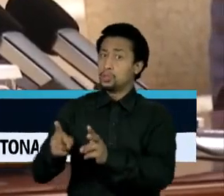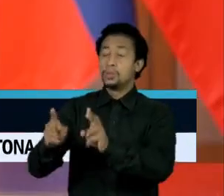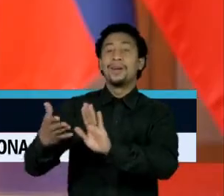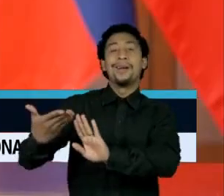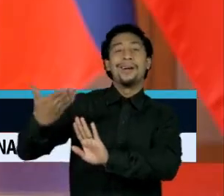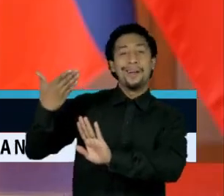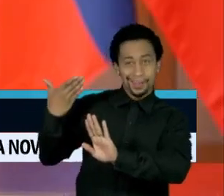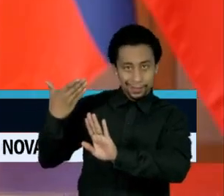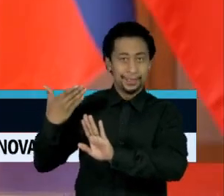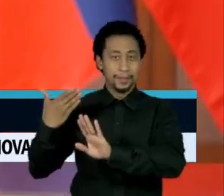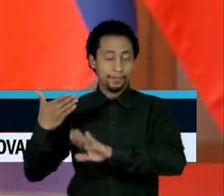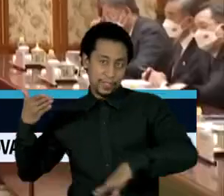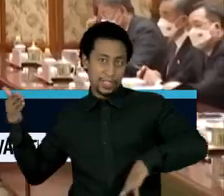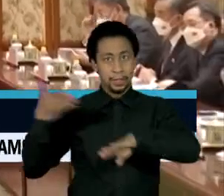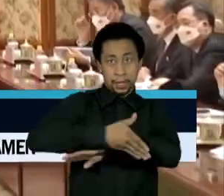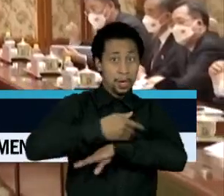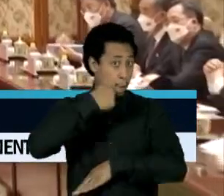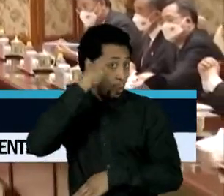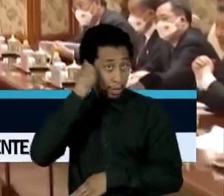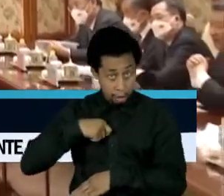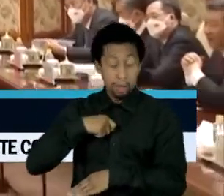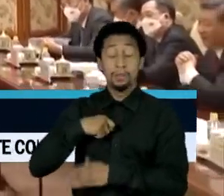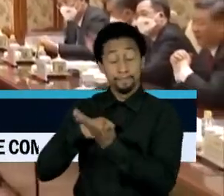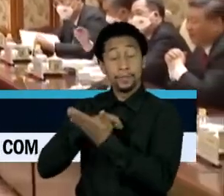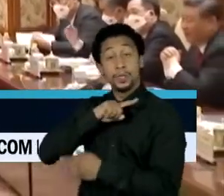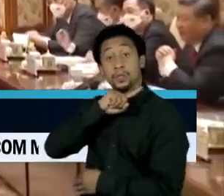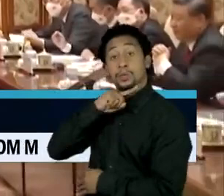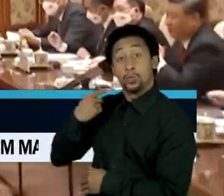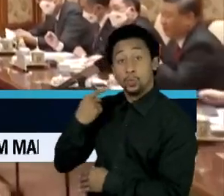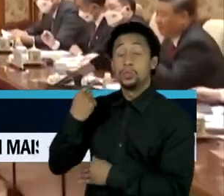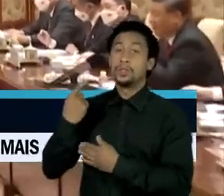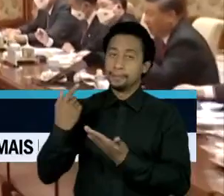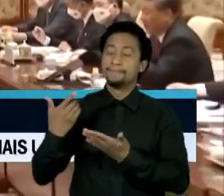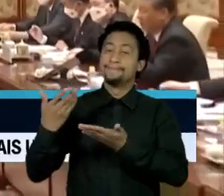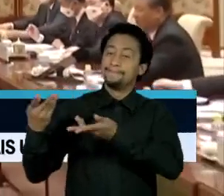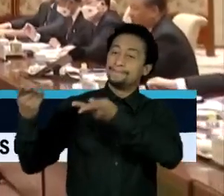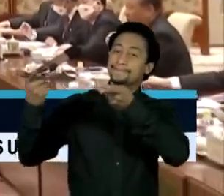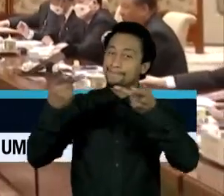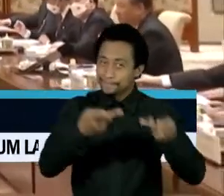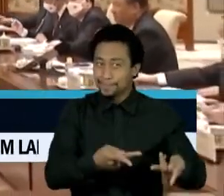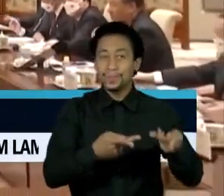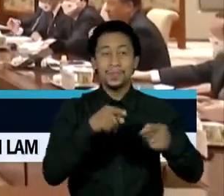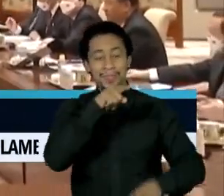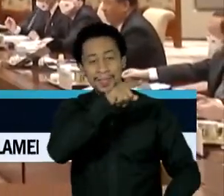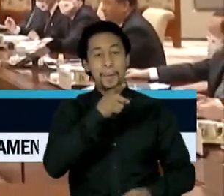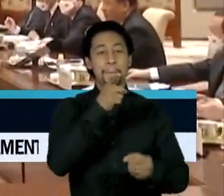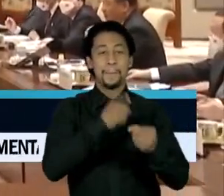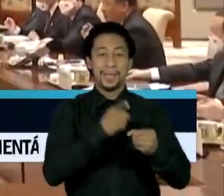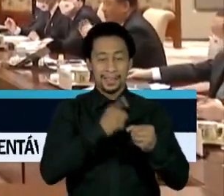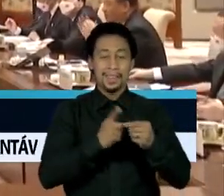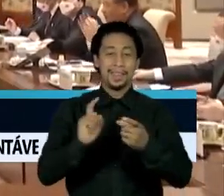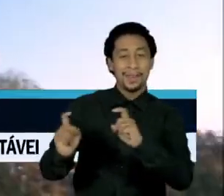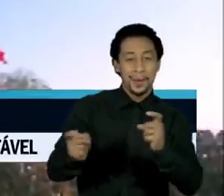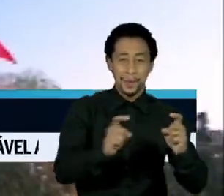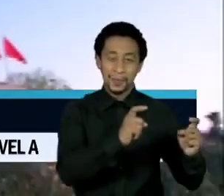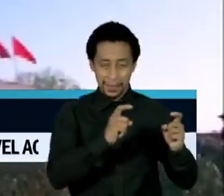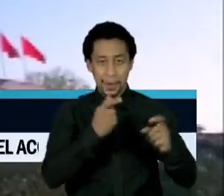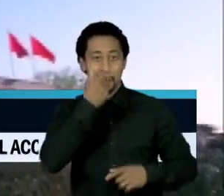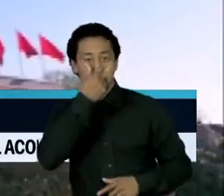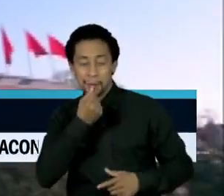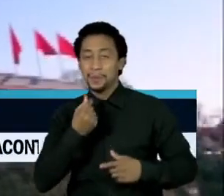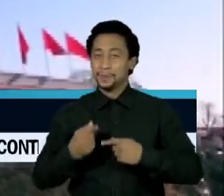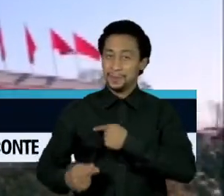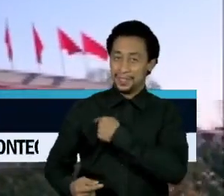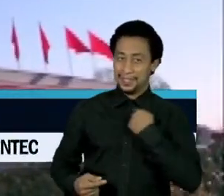Putin se reuniu com Xi Jinping no início dos Jogos de Inverno em Pequim. Os dois anunciaram uma aliança sem limites. O regime